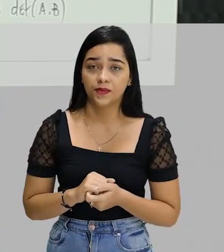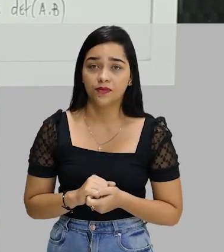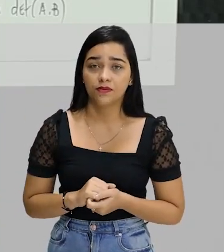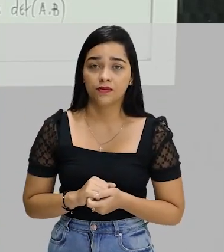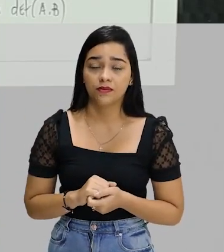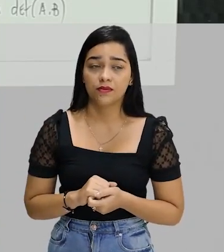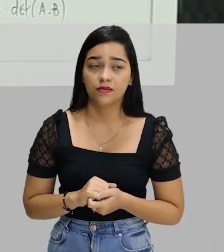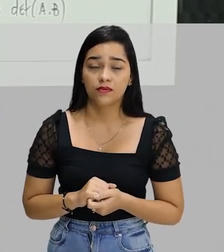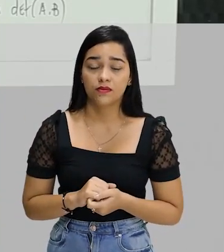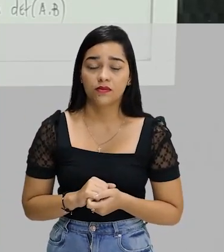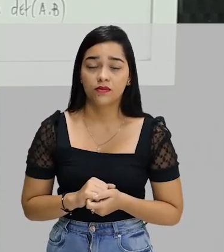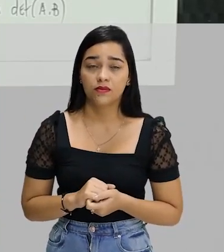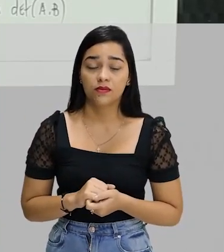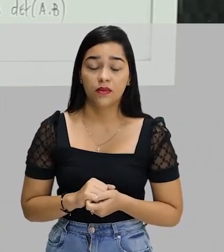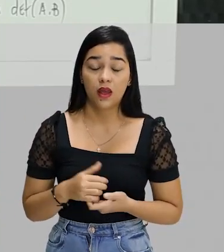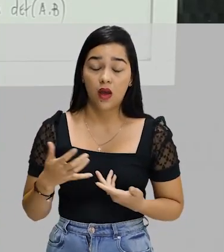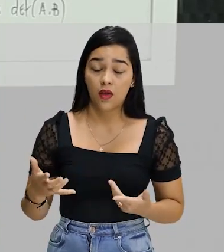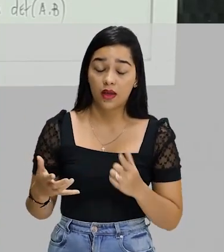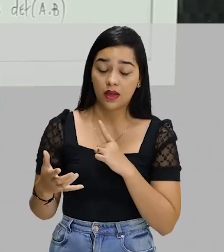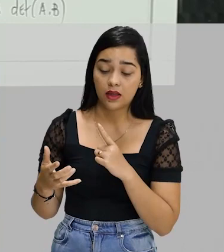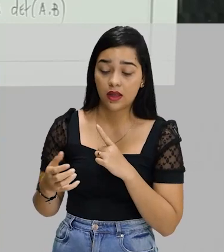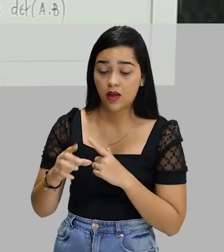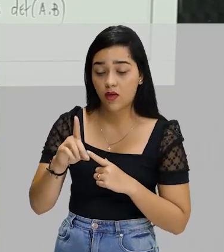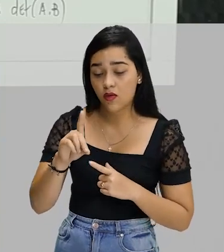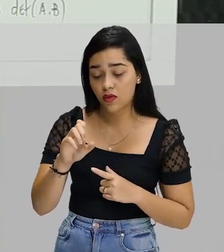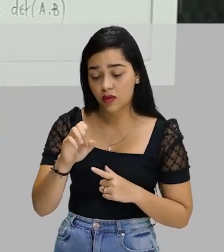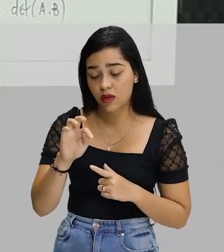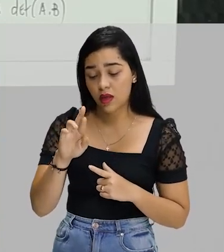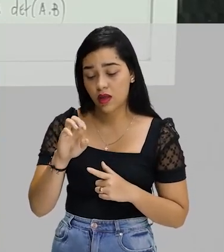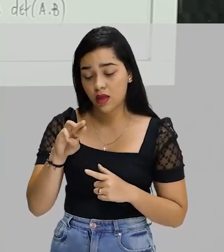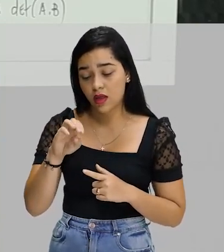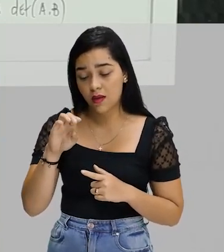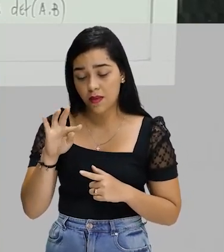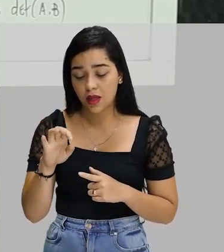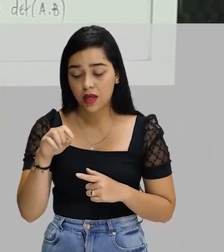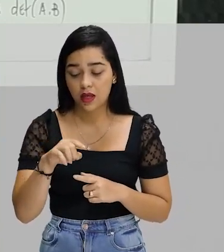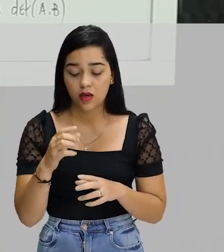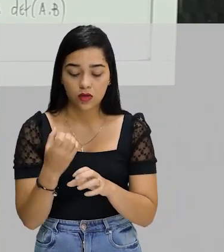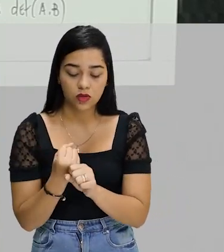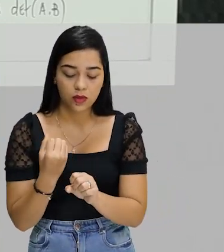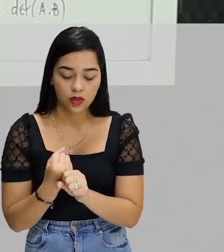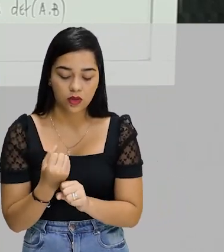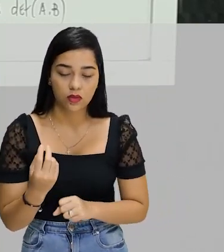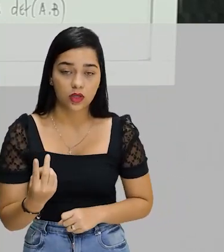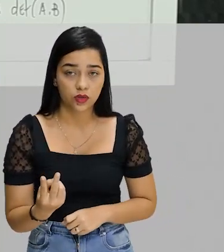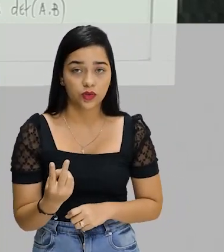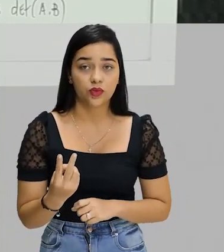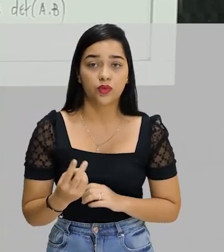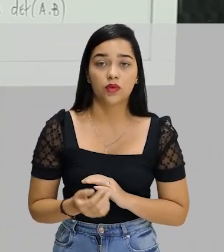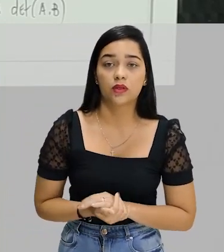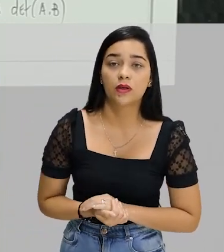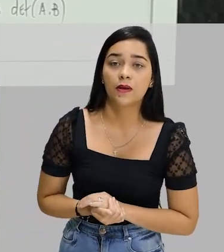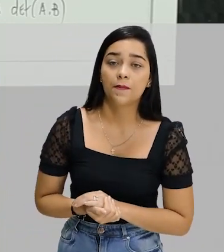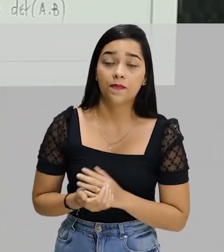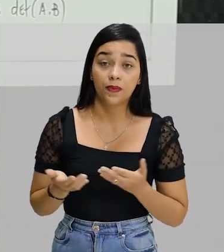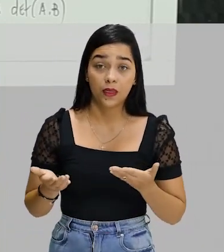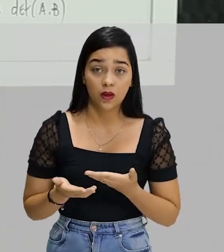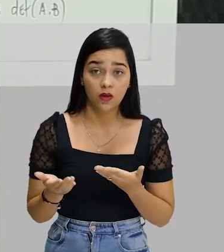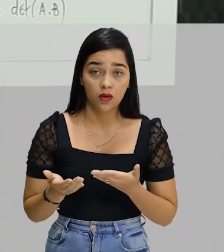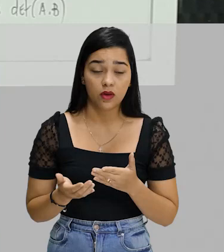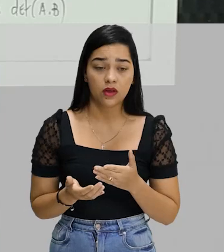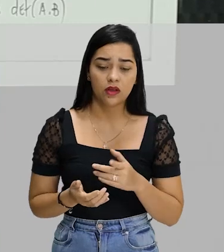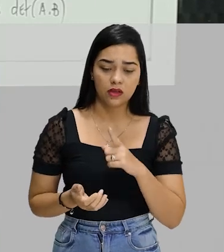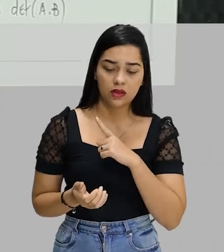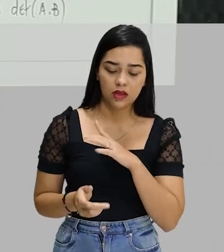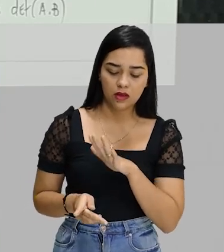N, e aqui, no caso, o determinante do somatório das duas matrizes. Olha só, galera, veja bem,